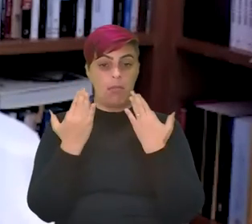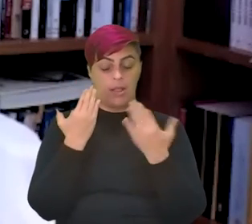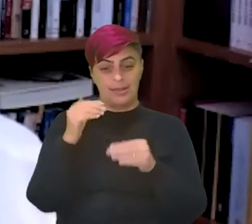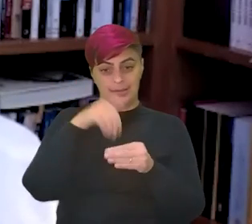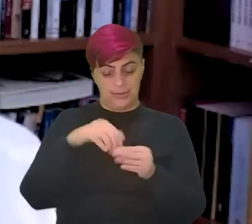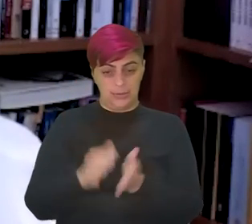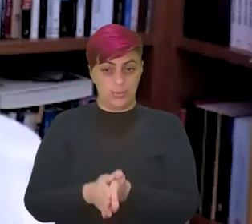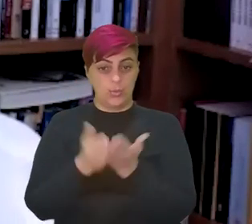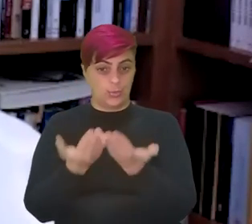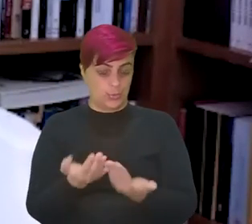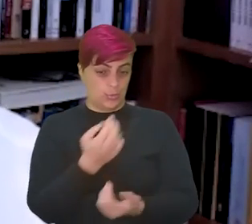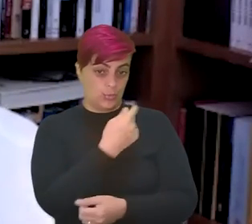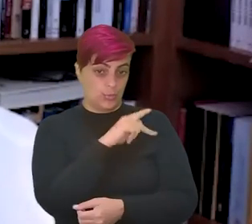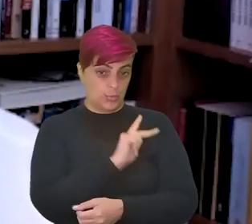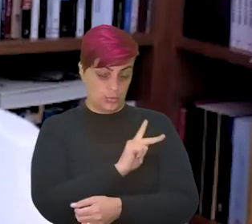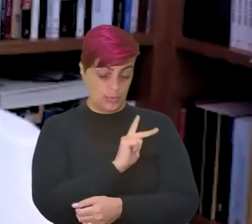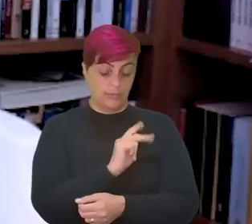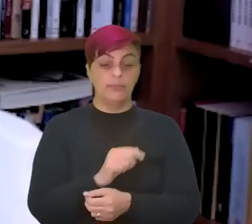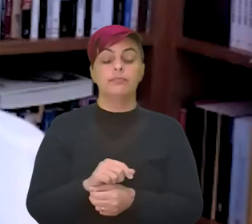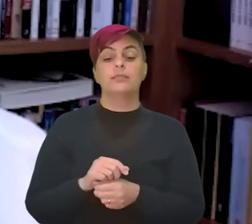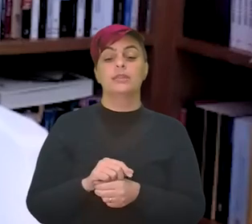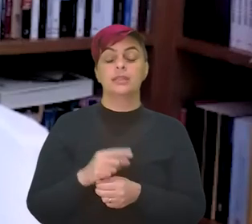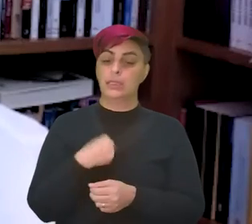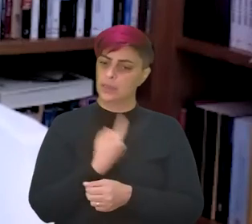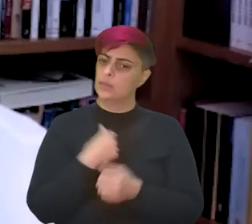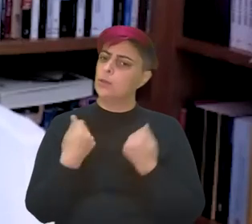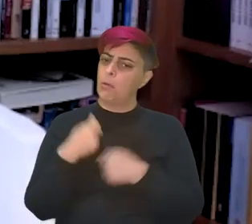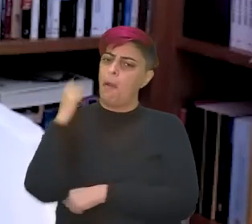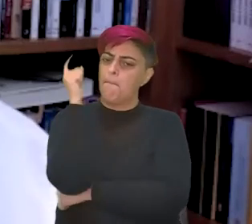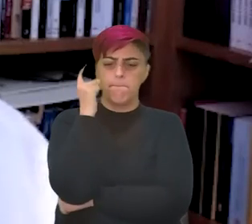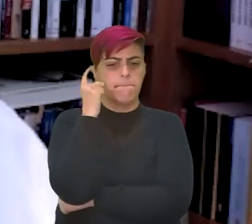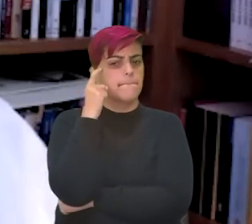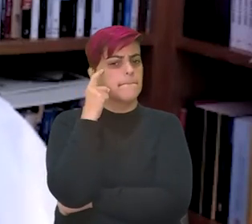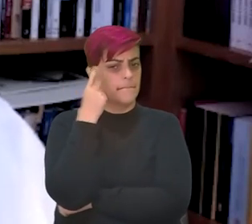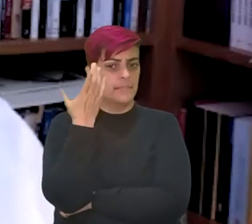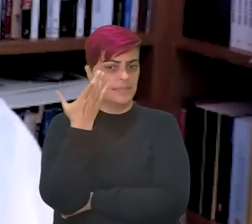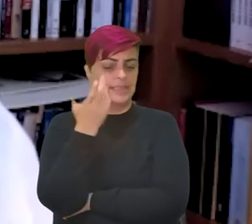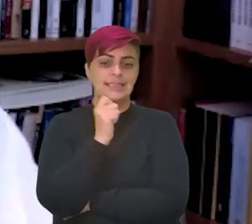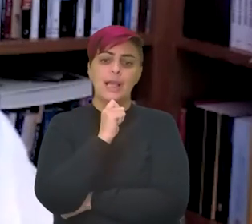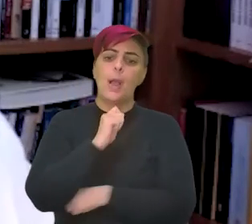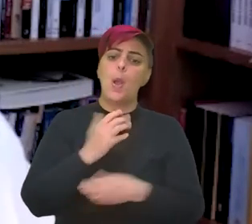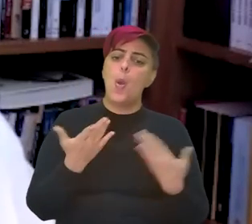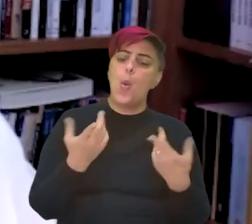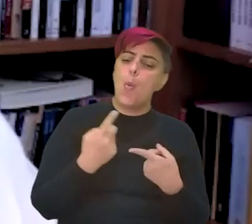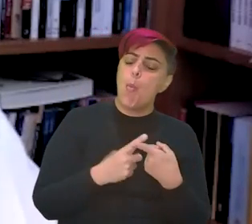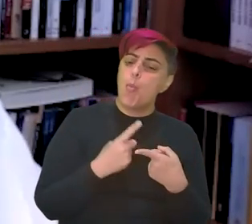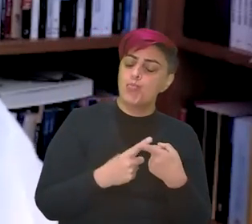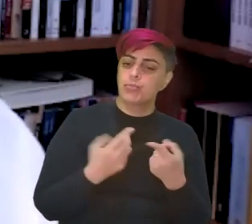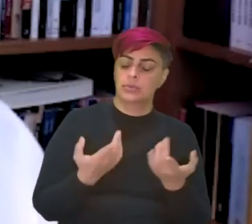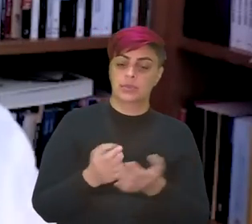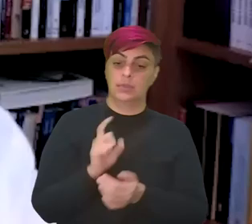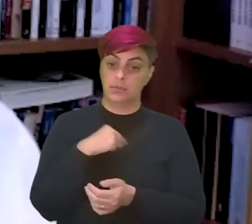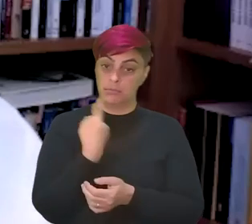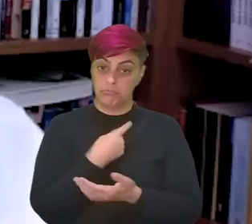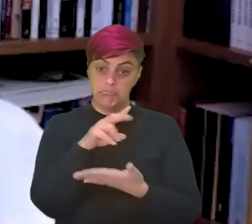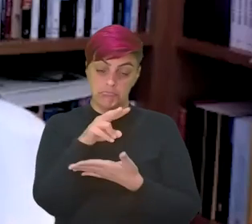próprios Argonautas. E é algo que a gente tem que pensar um pouco, porque